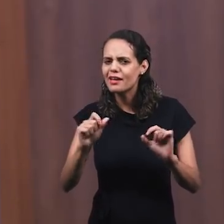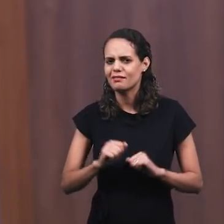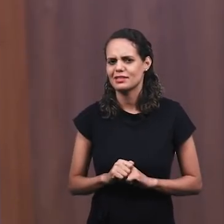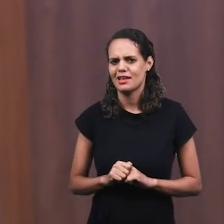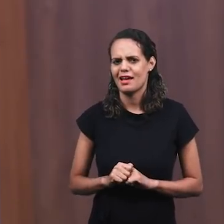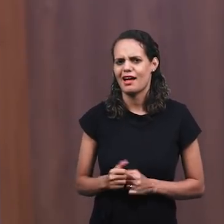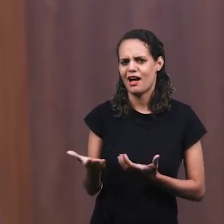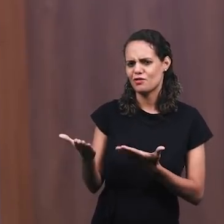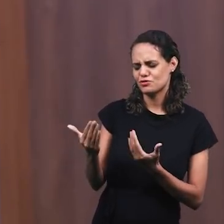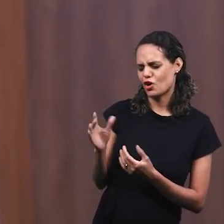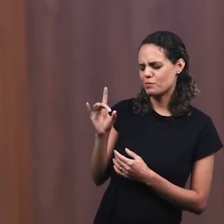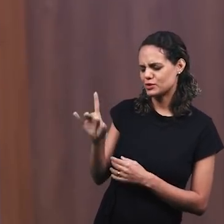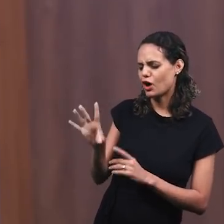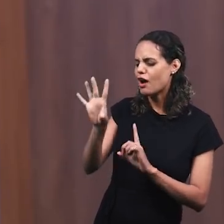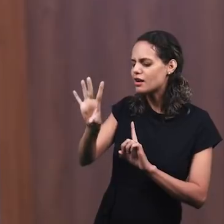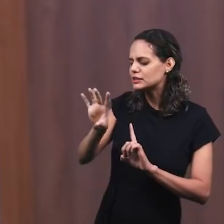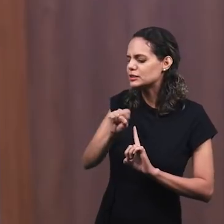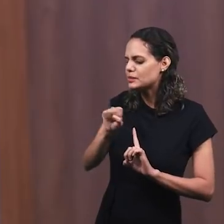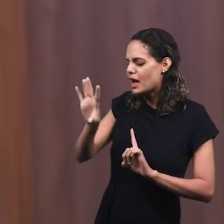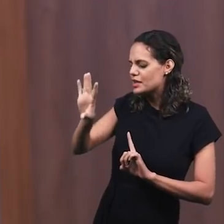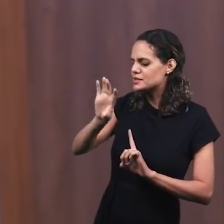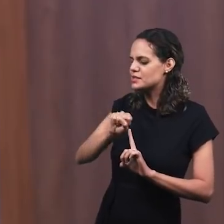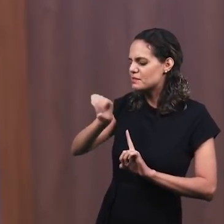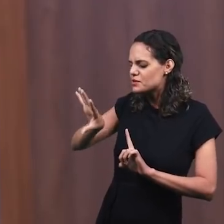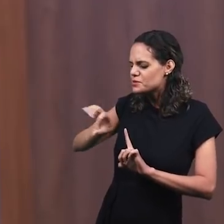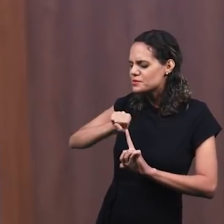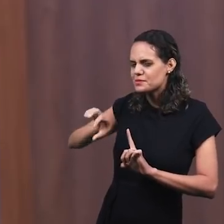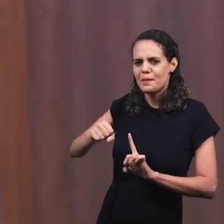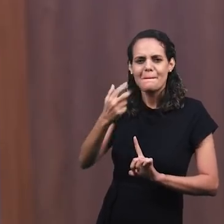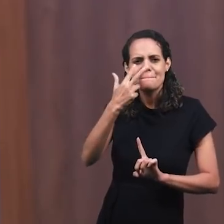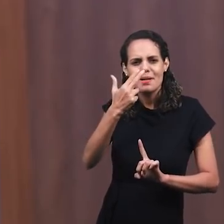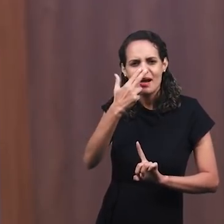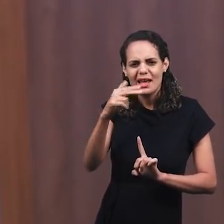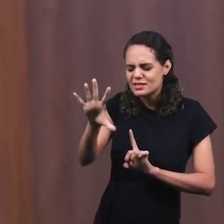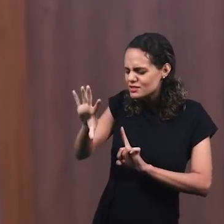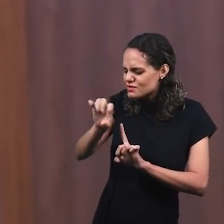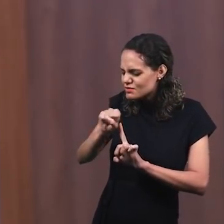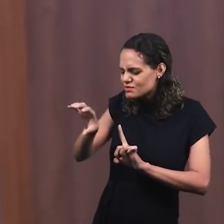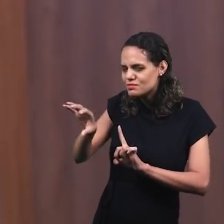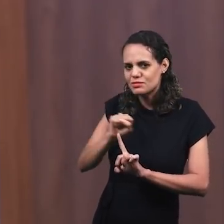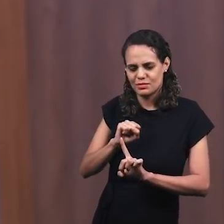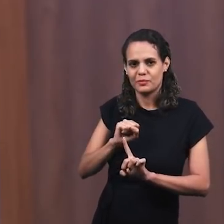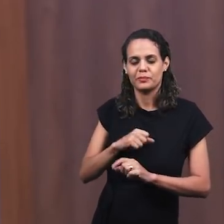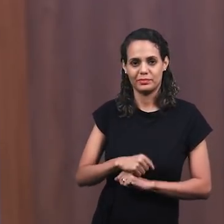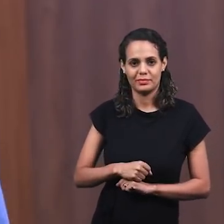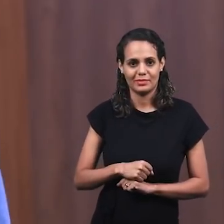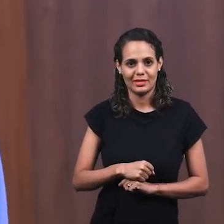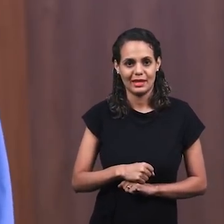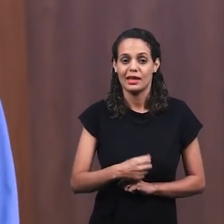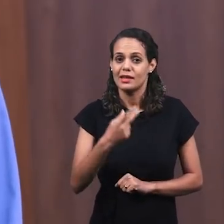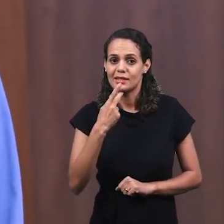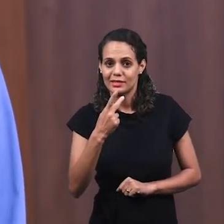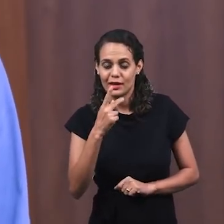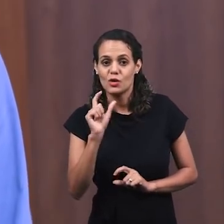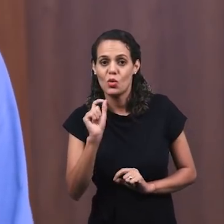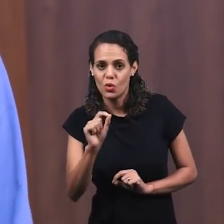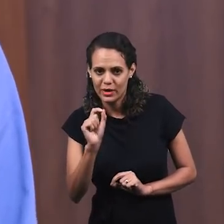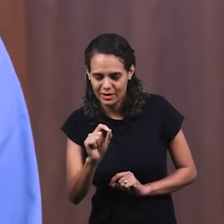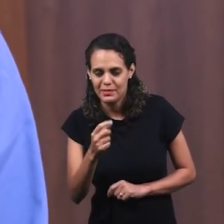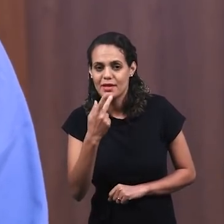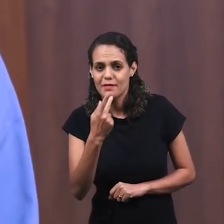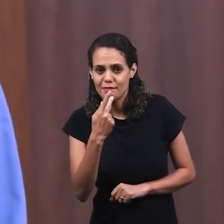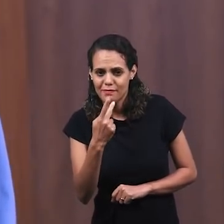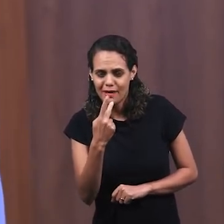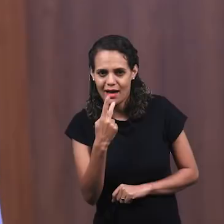só recebe, como diz o Provérbios, né? A sanguessuga teve 2 filhas, dá e